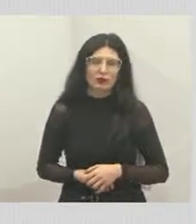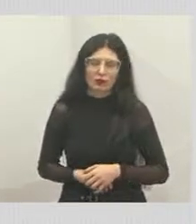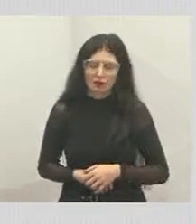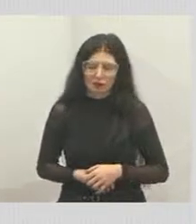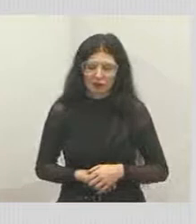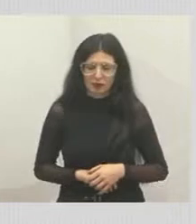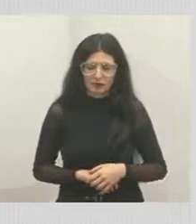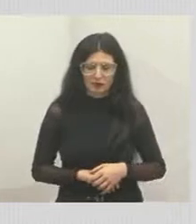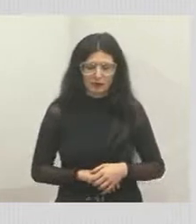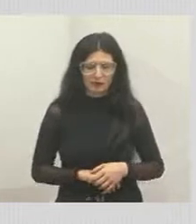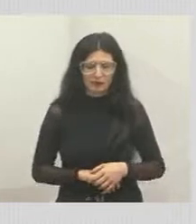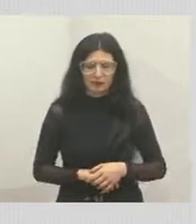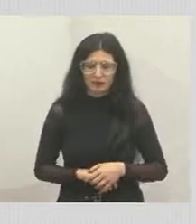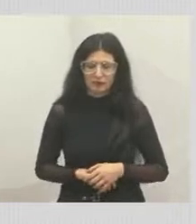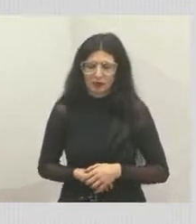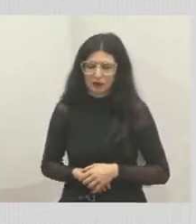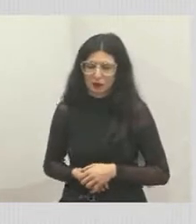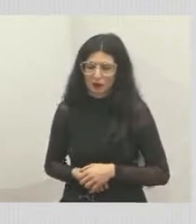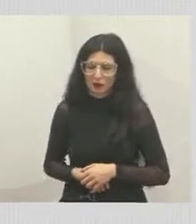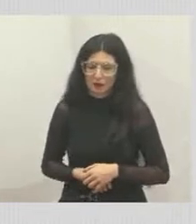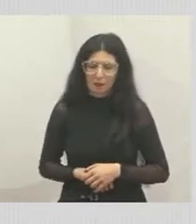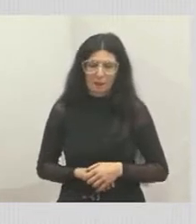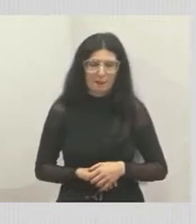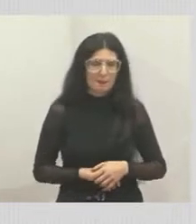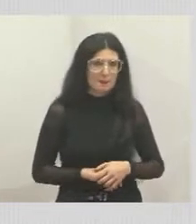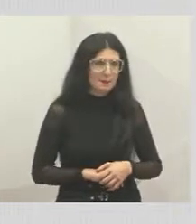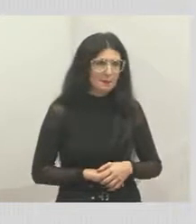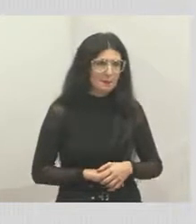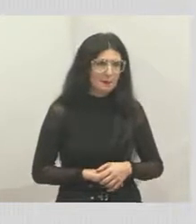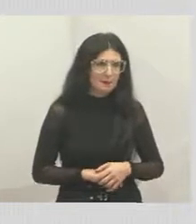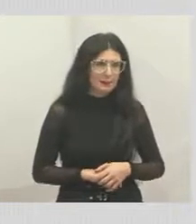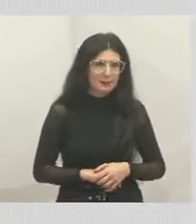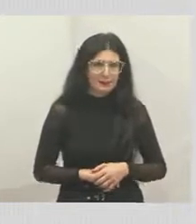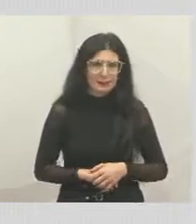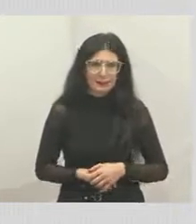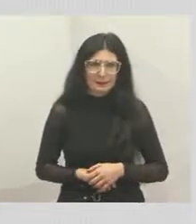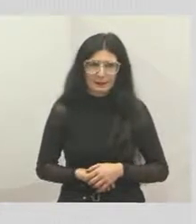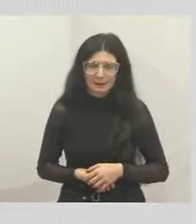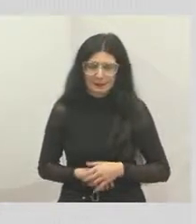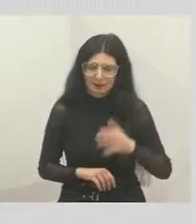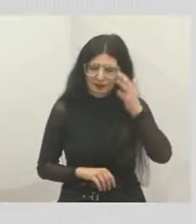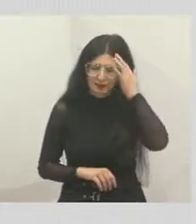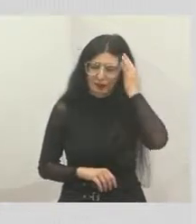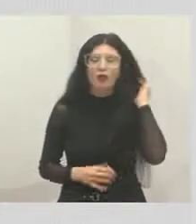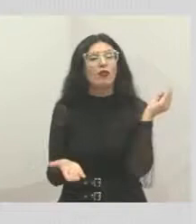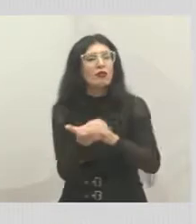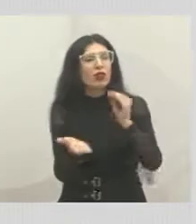índices orçamentários não ocorreram e um total, então, de restos a pagar,